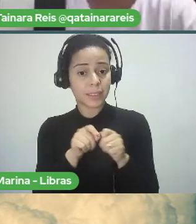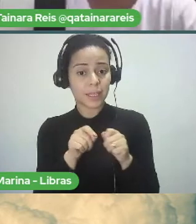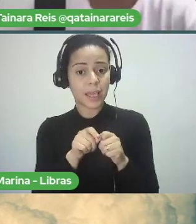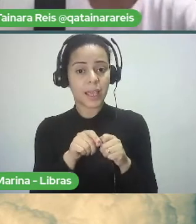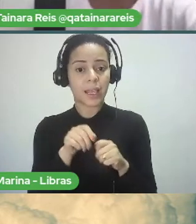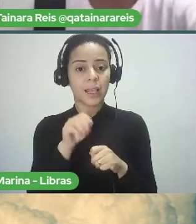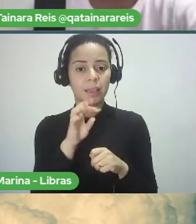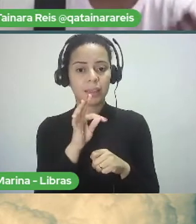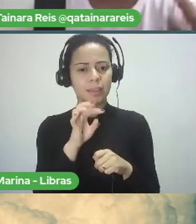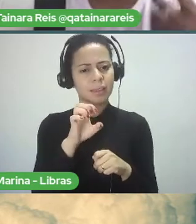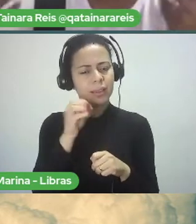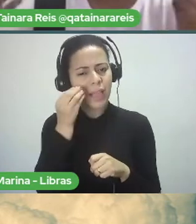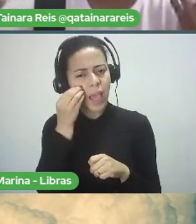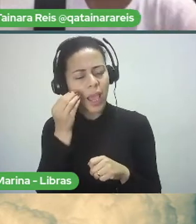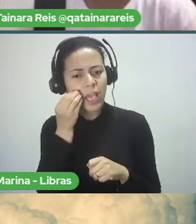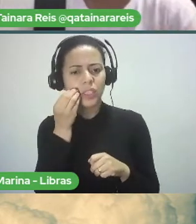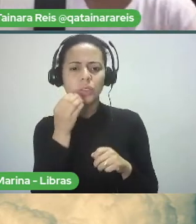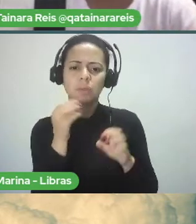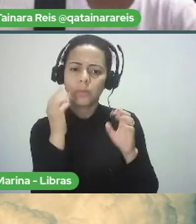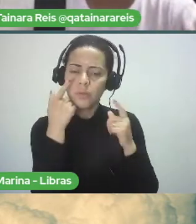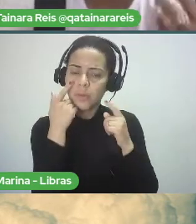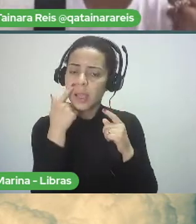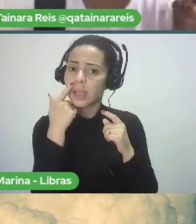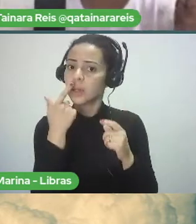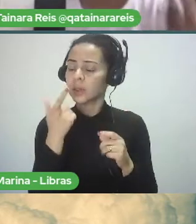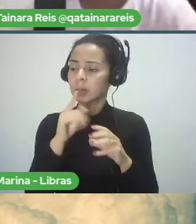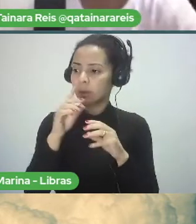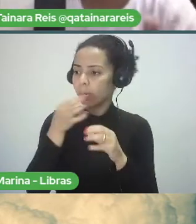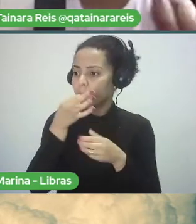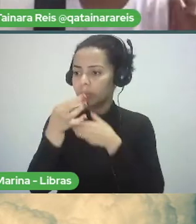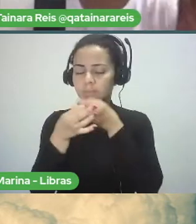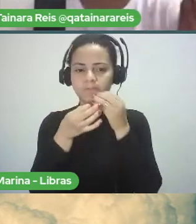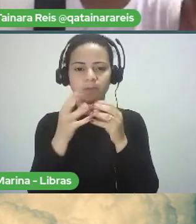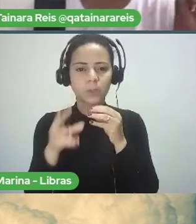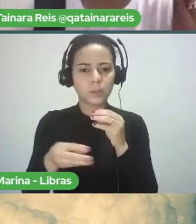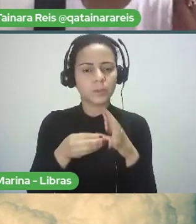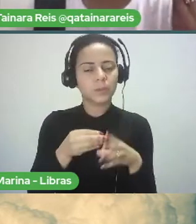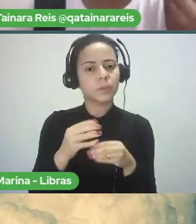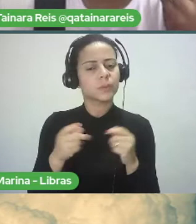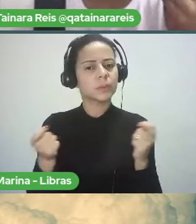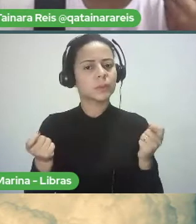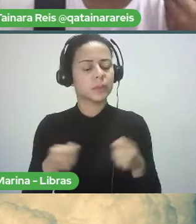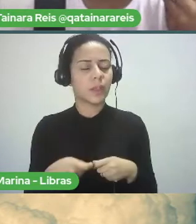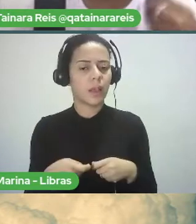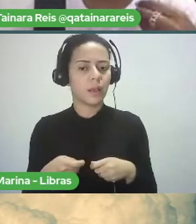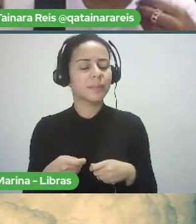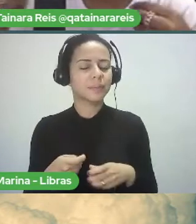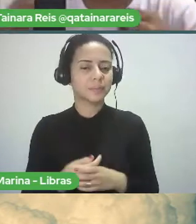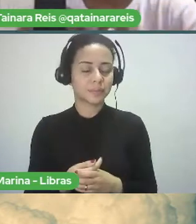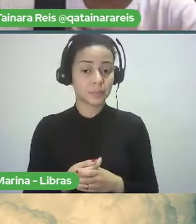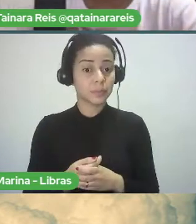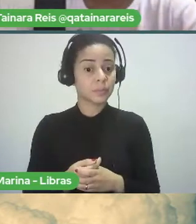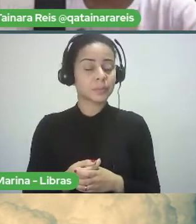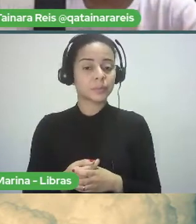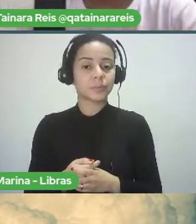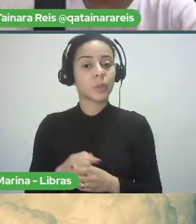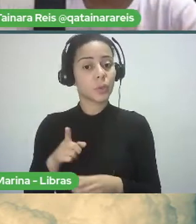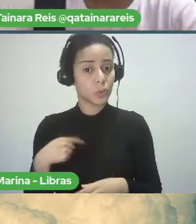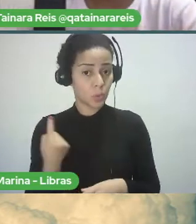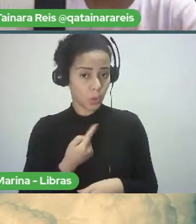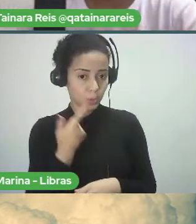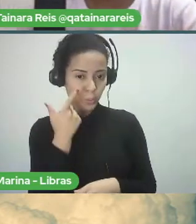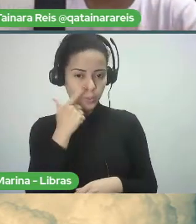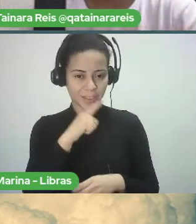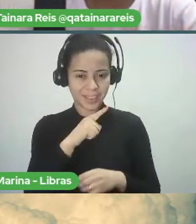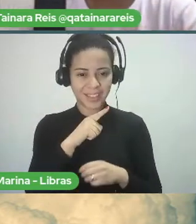frequente. Então, perceba, olha a riqueza de coisas que nós podemos fazer para trazer uma prática de Shift Left